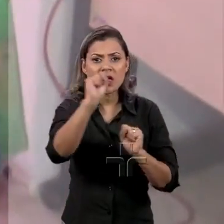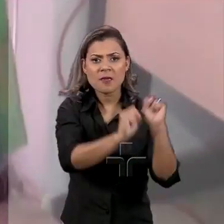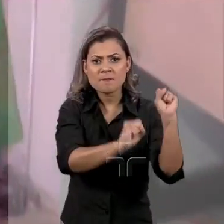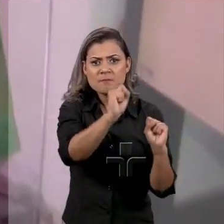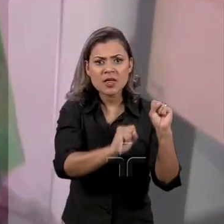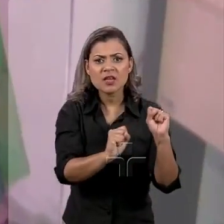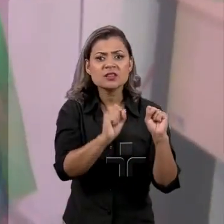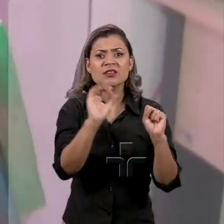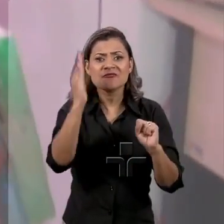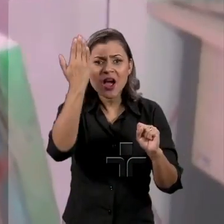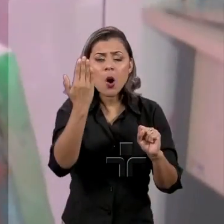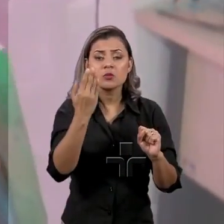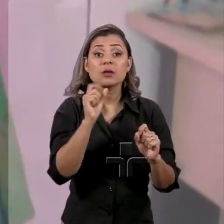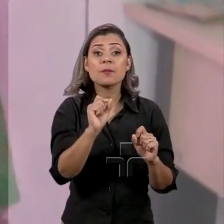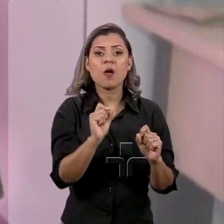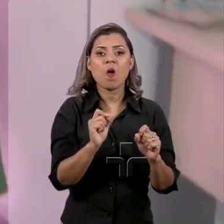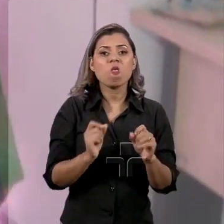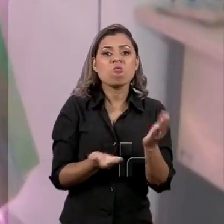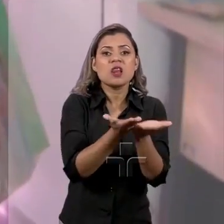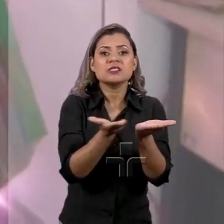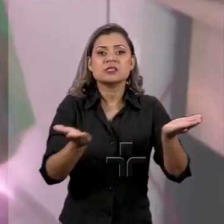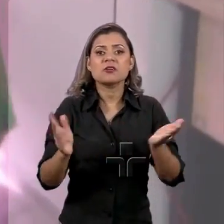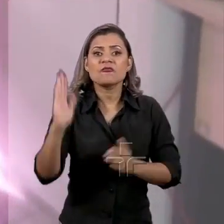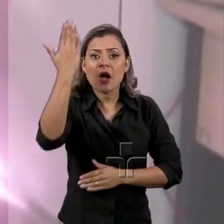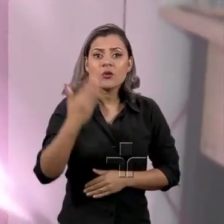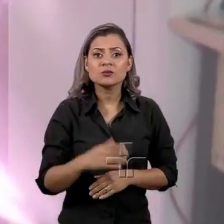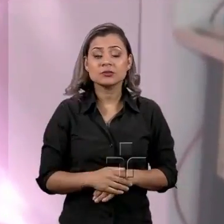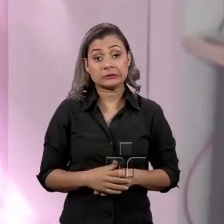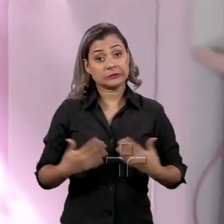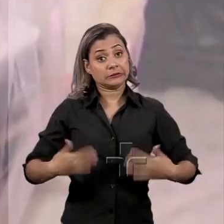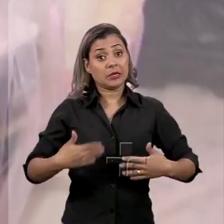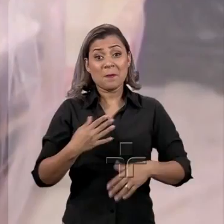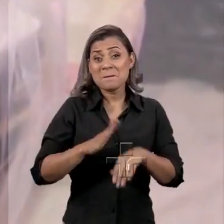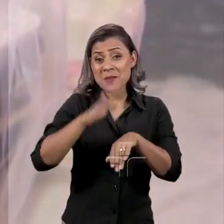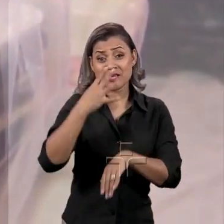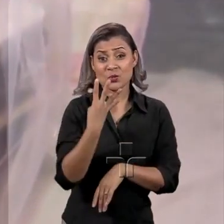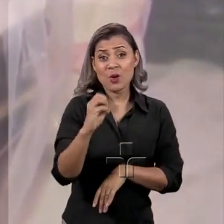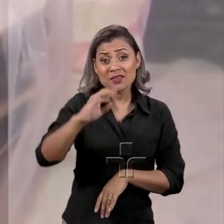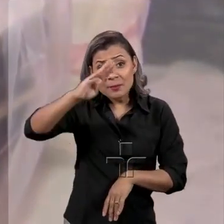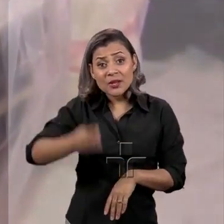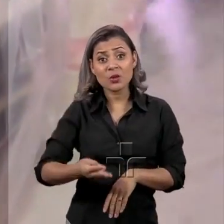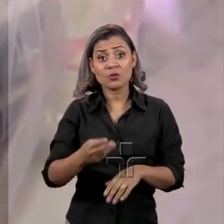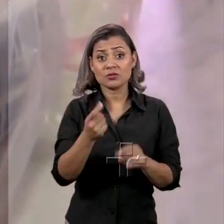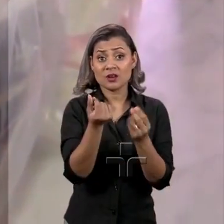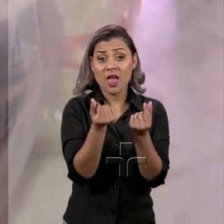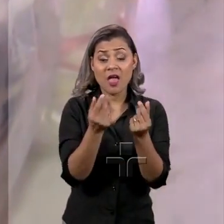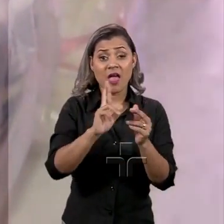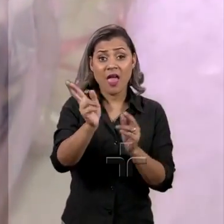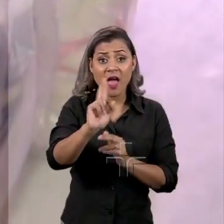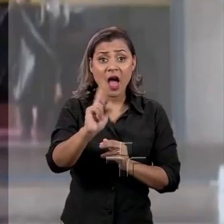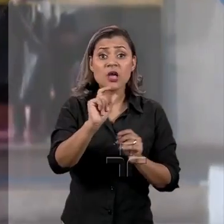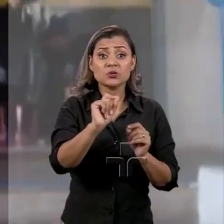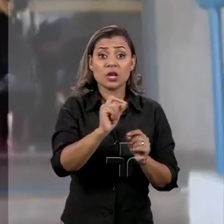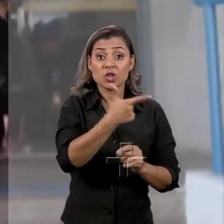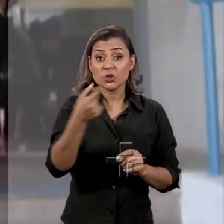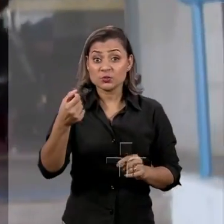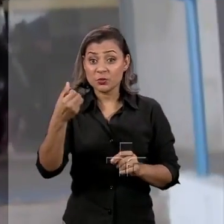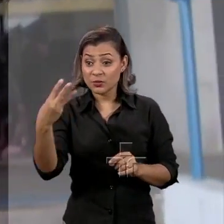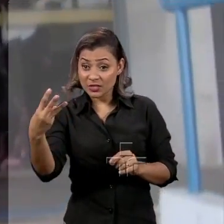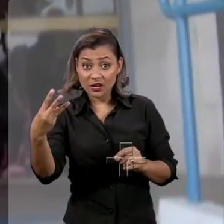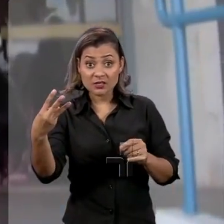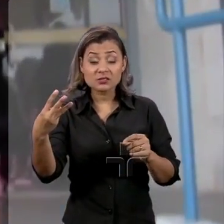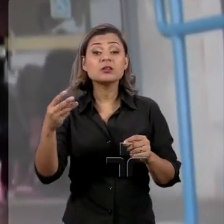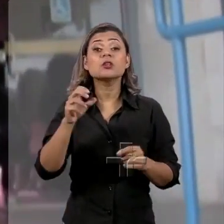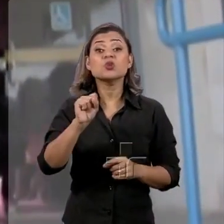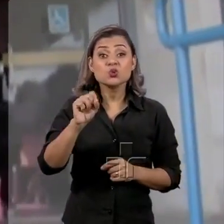fraudar licitações de prefeituras. Mais de 40 milhões de reais teriam sido desviados desde 2013 do